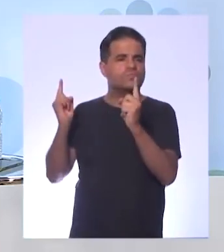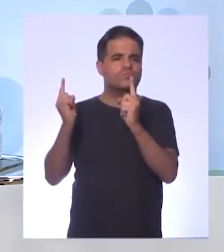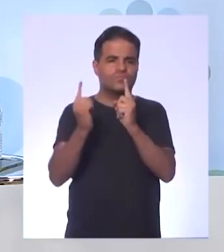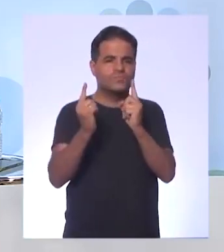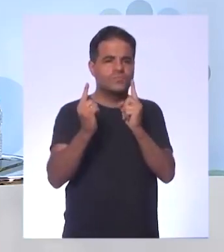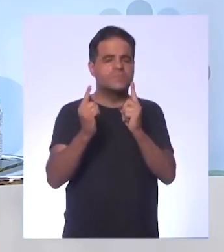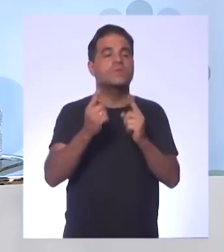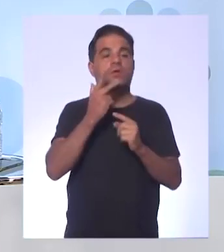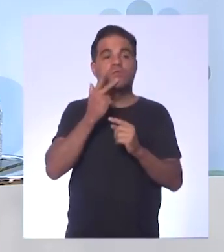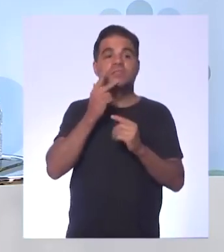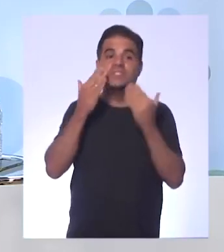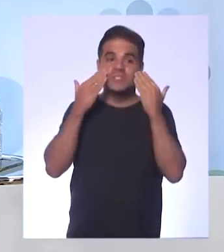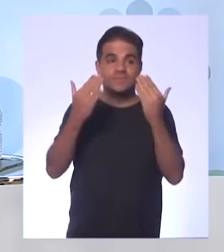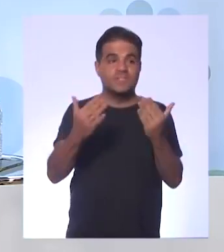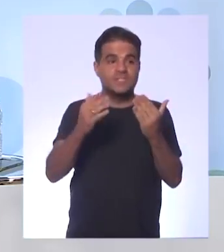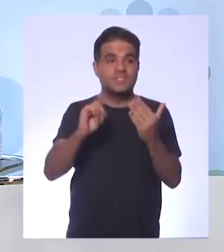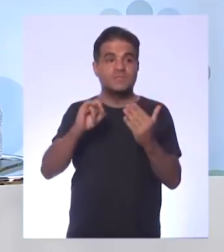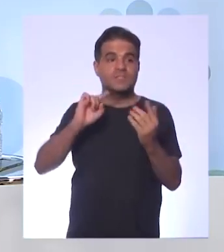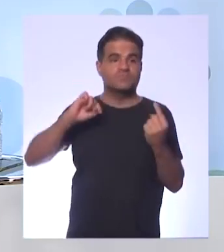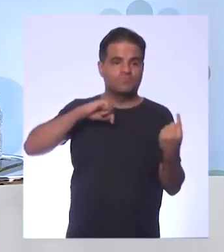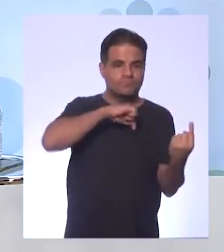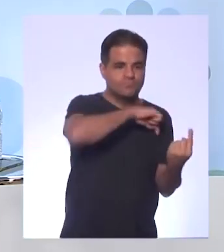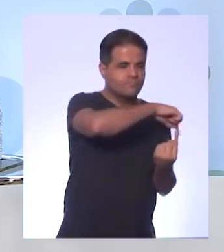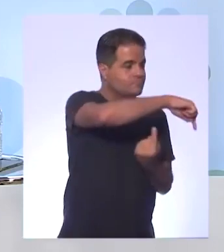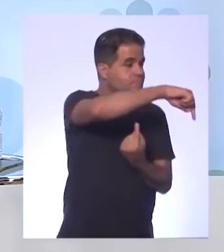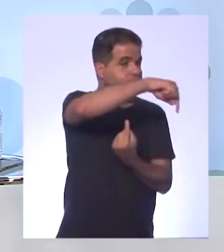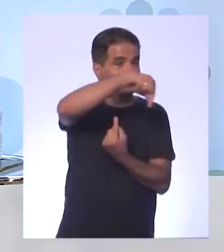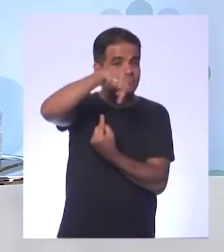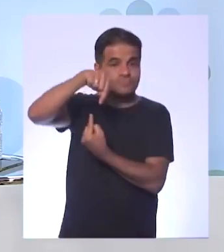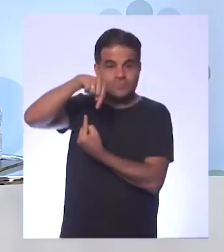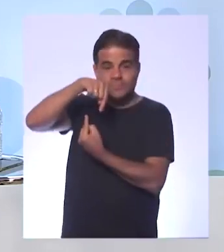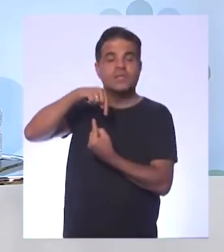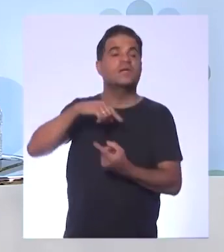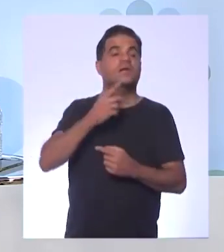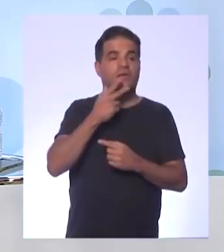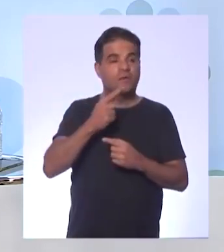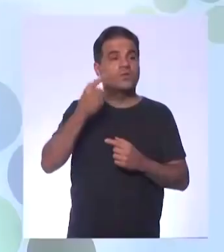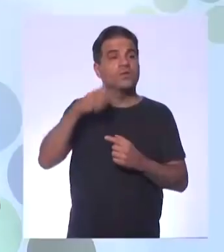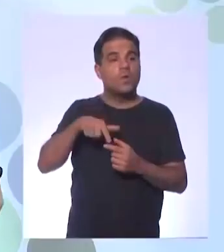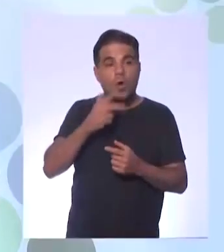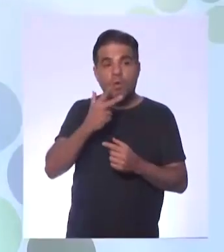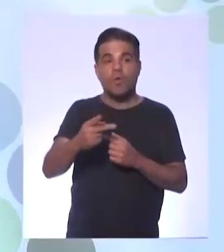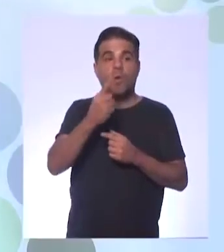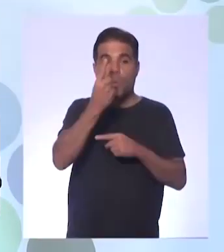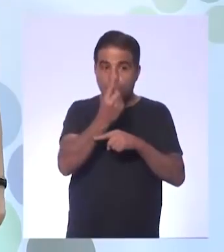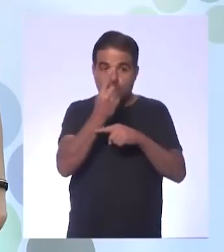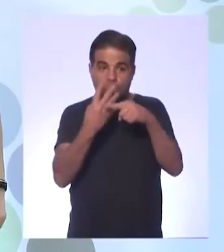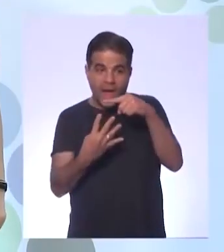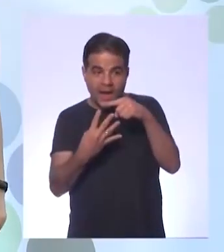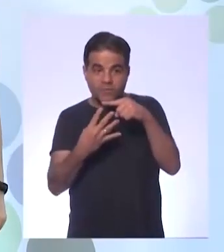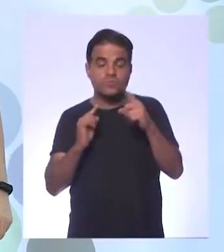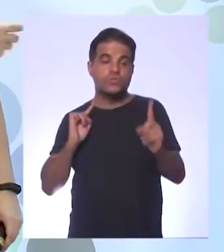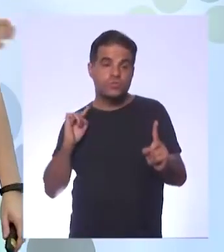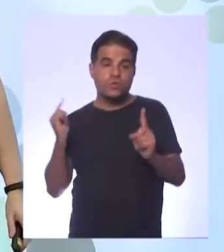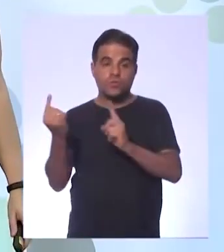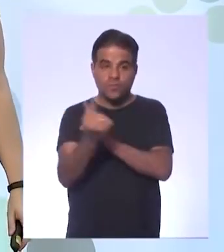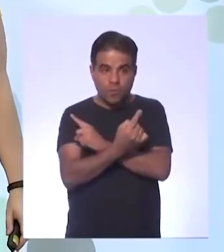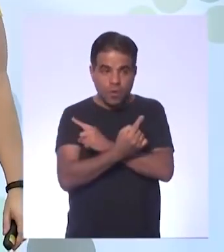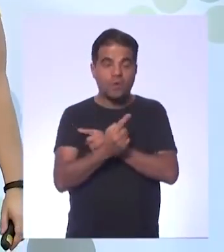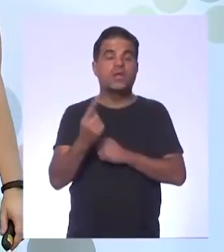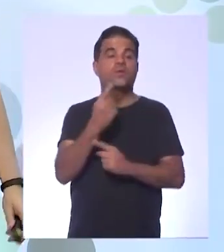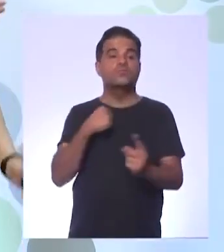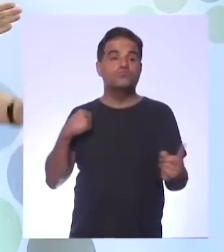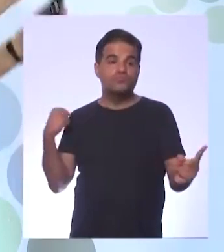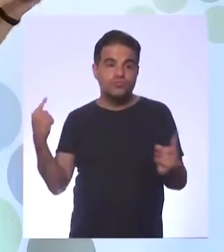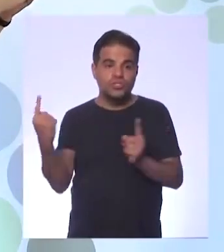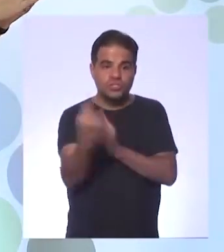ficar de frente. Se eu fizer mais um giro de 90 graus, de lado, mais um giro, e assim vai. Então, quando a gente fala 1/4 de volta, é um giro de